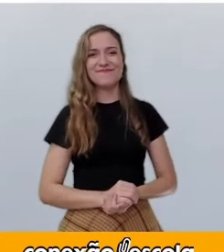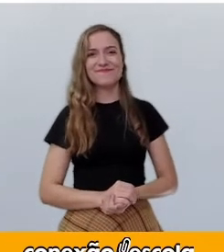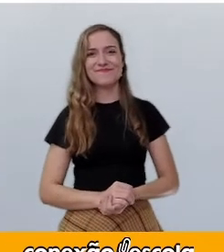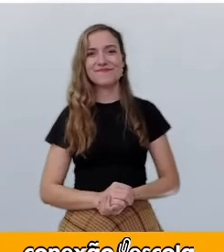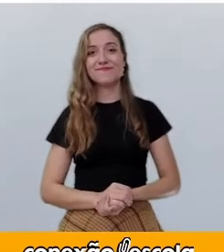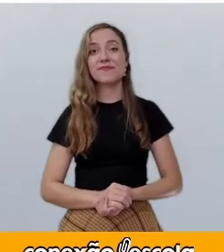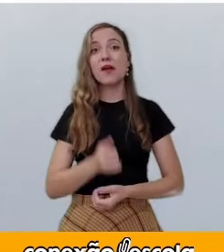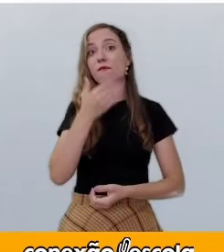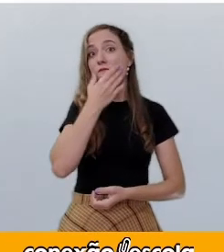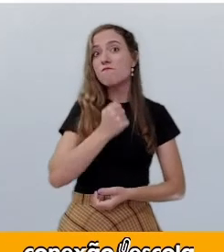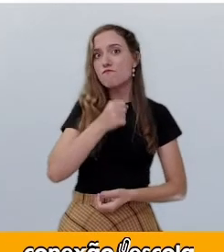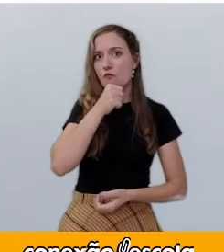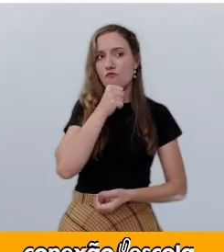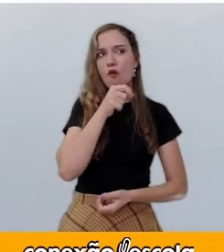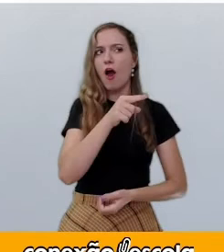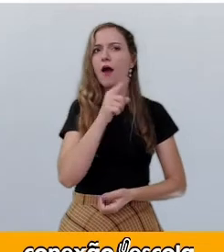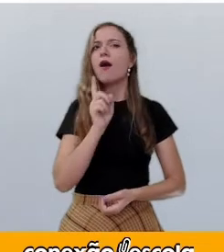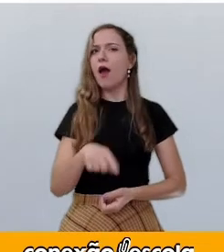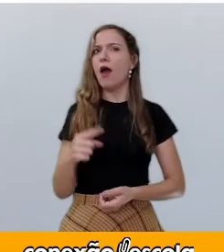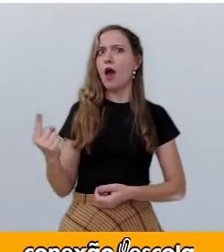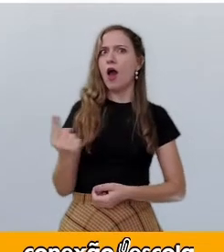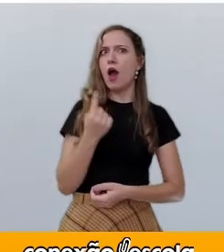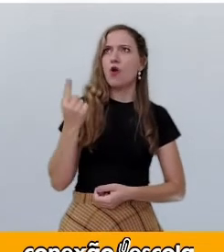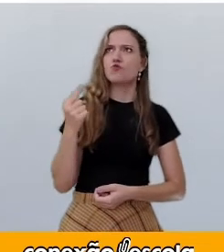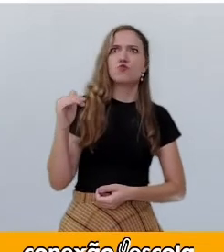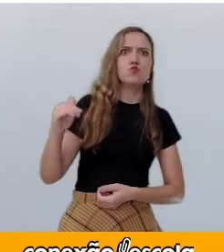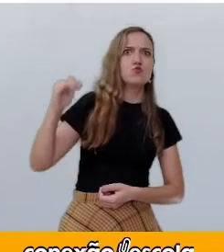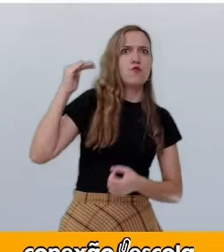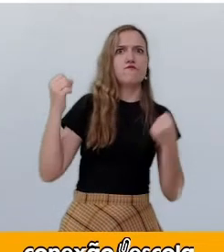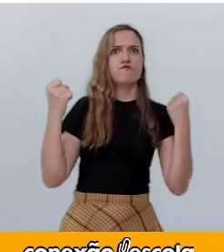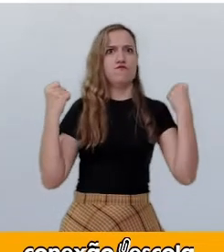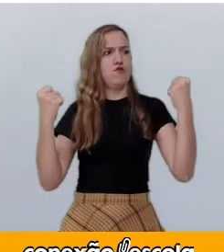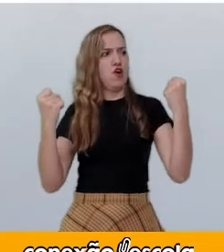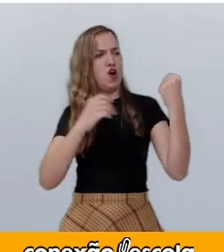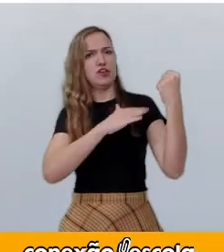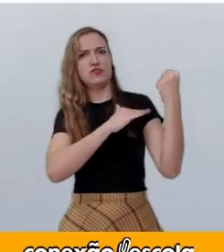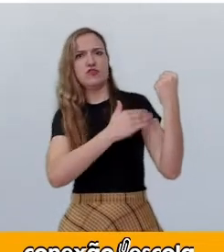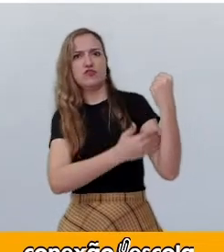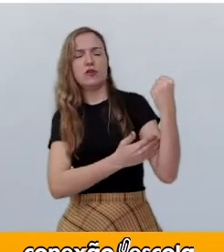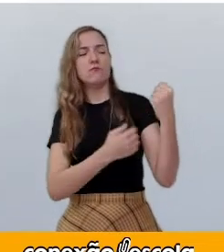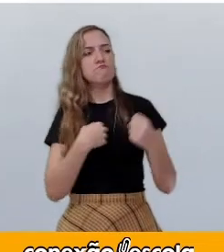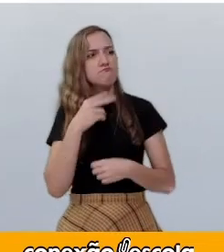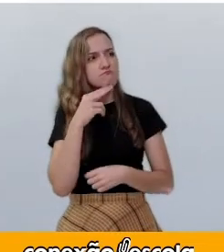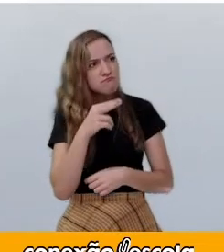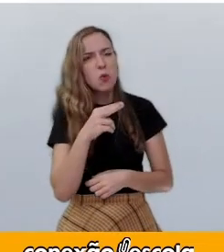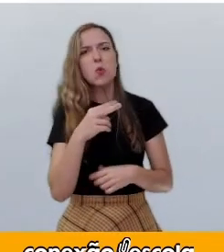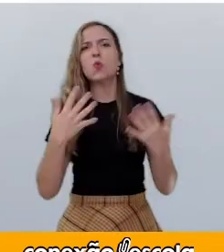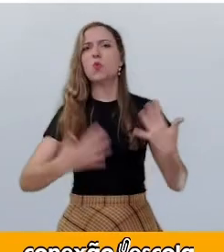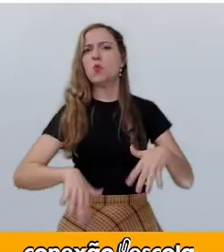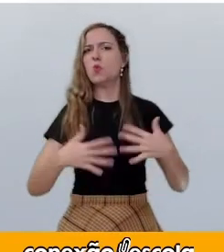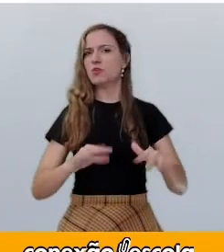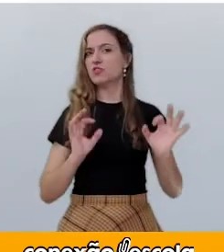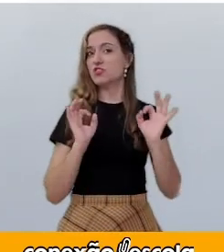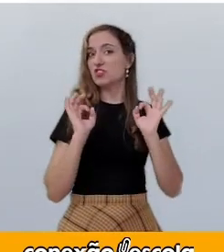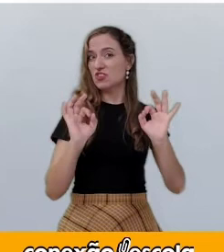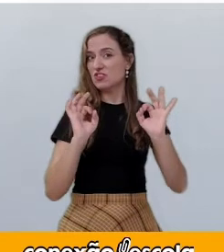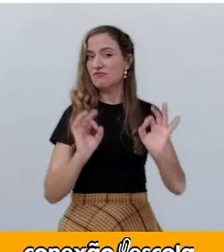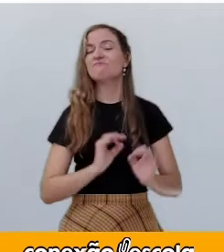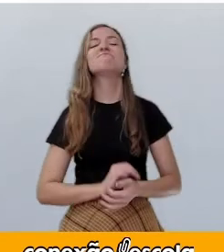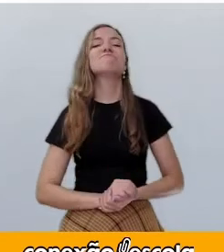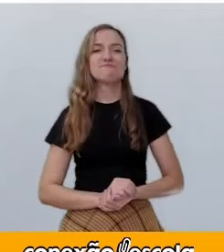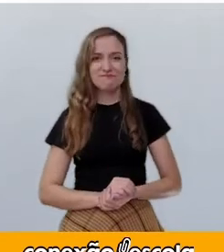meu avô era um homem alto forte e eu o considerava muito elegante